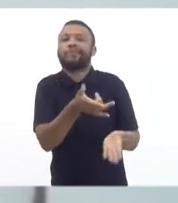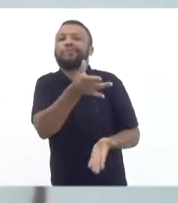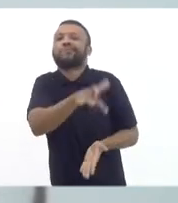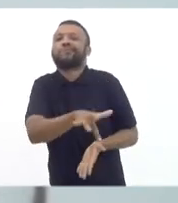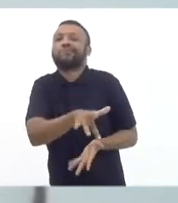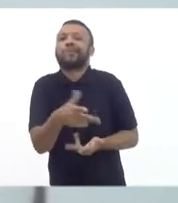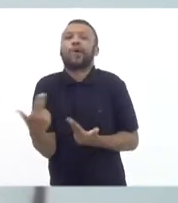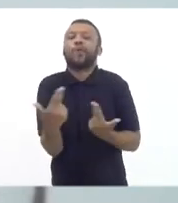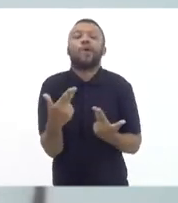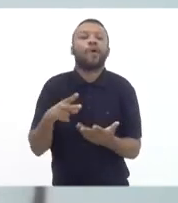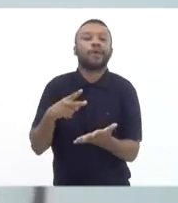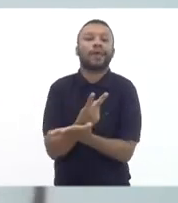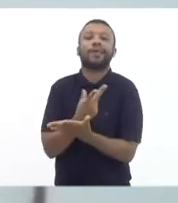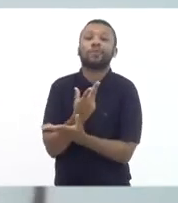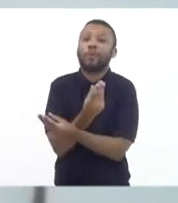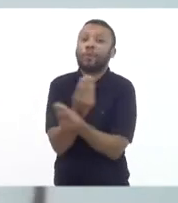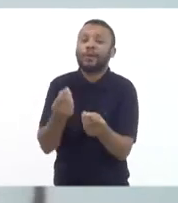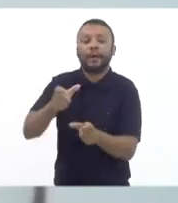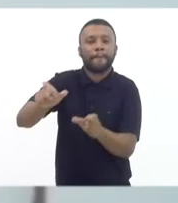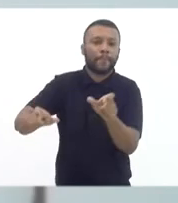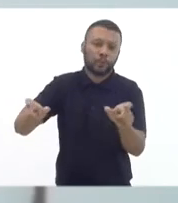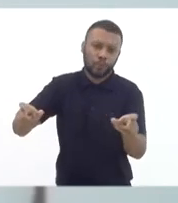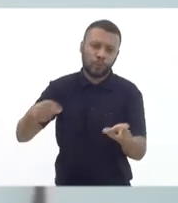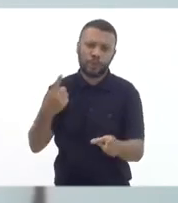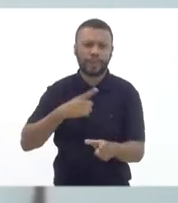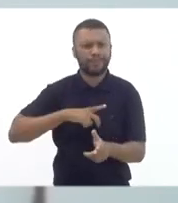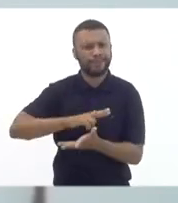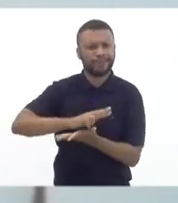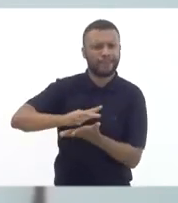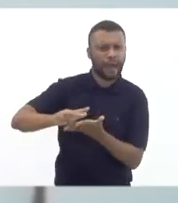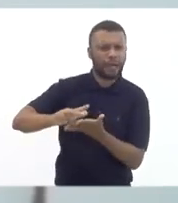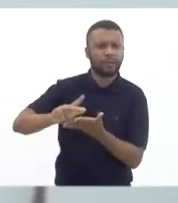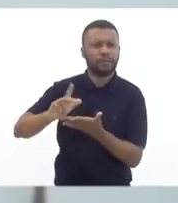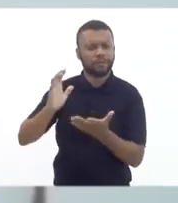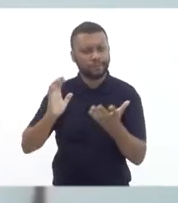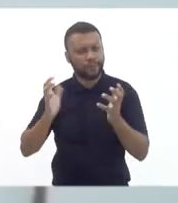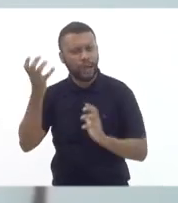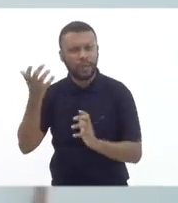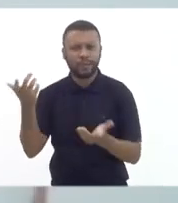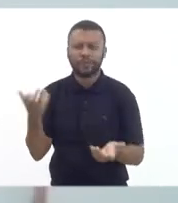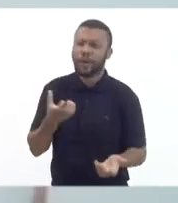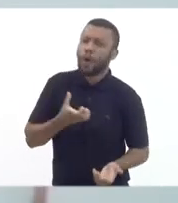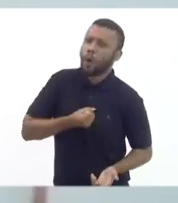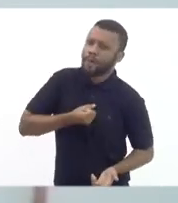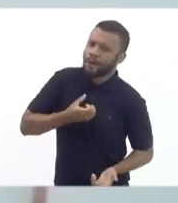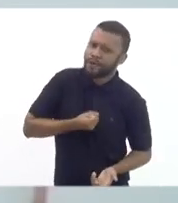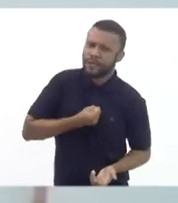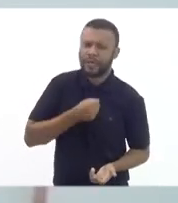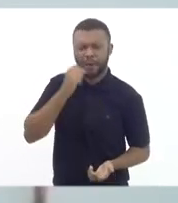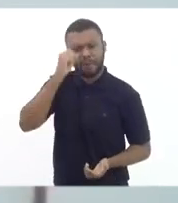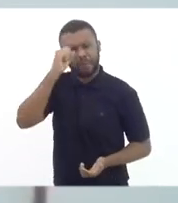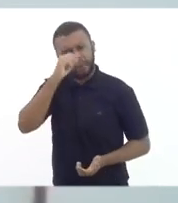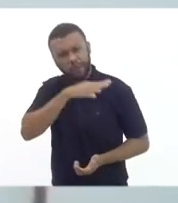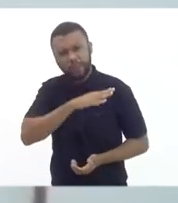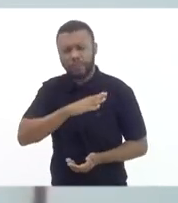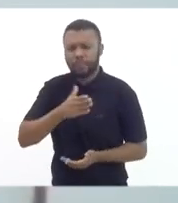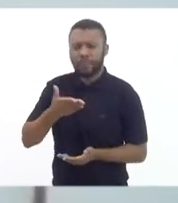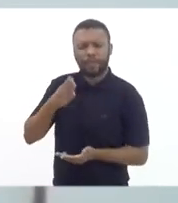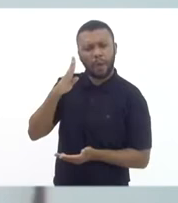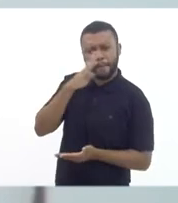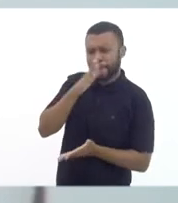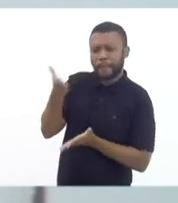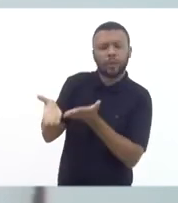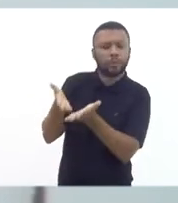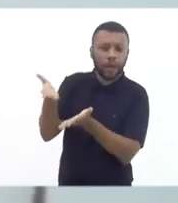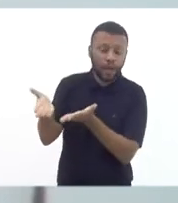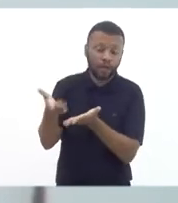muitos. A gente tem diversos casos aí de covardia, de maus tratos, mas eu tenho certeza que somatório